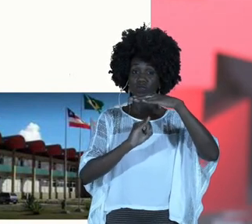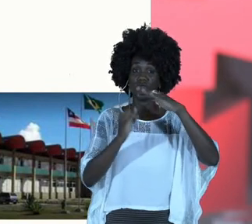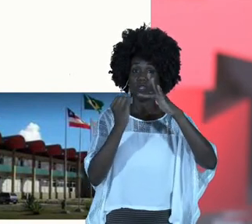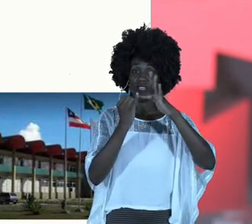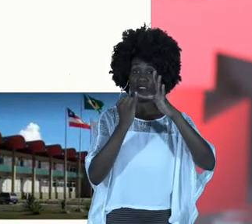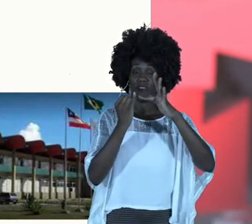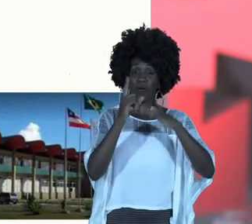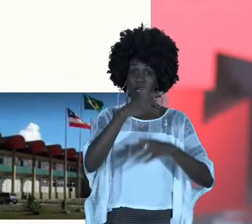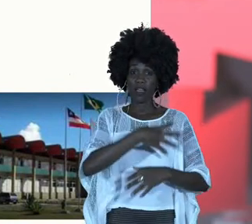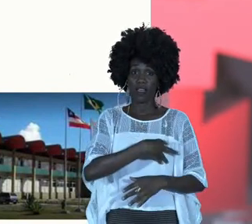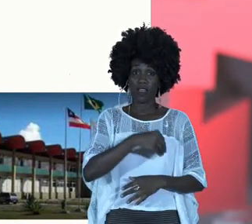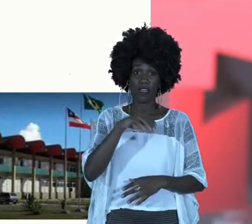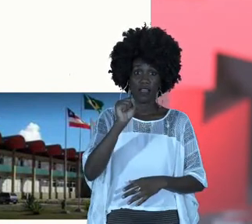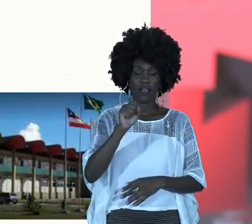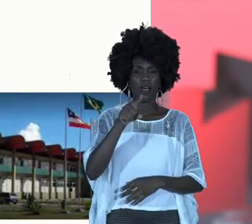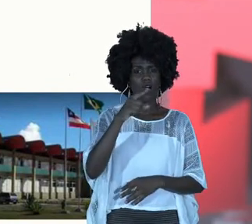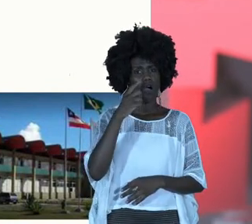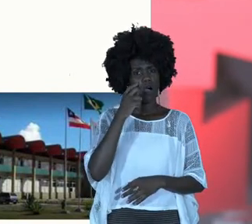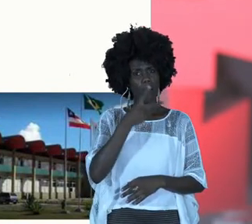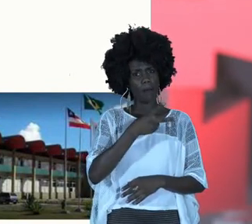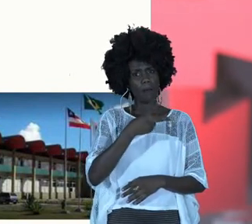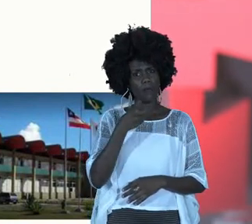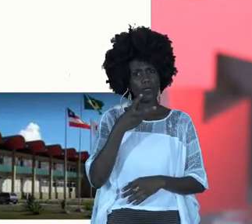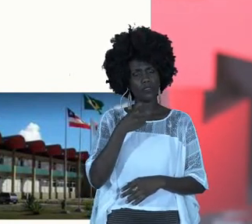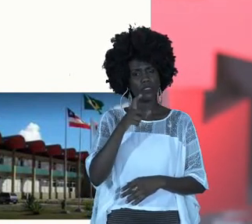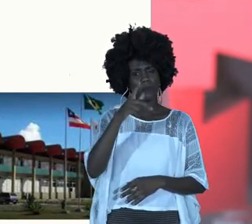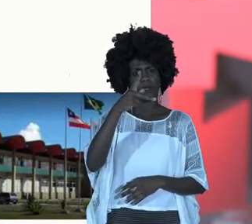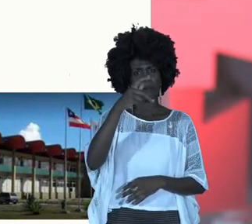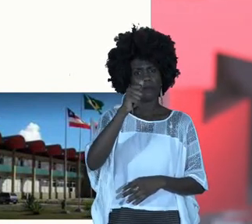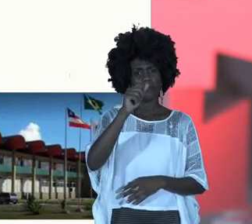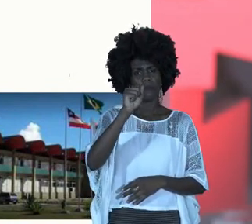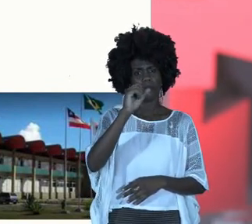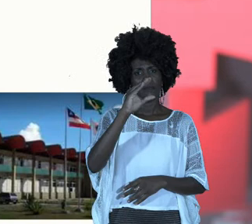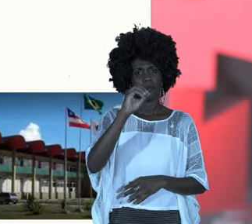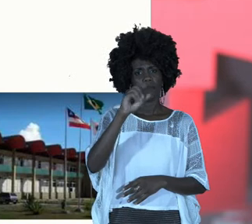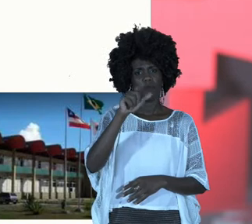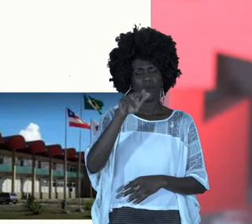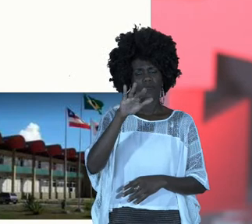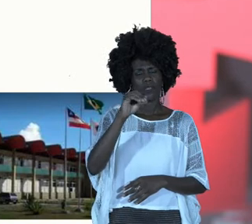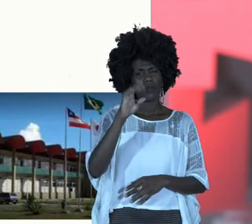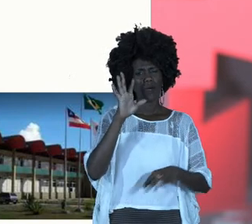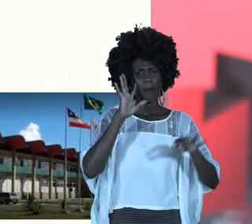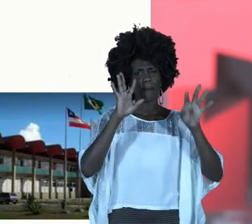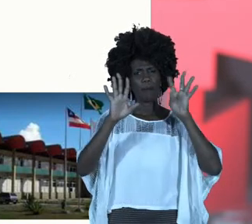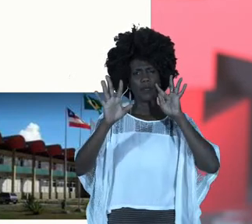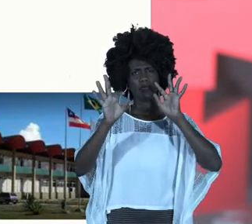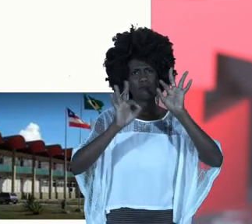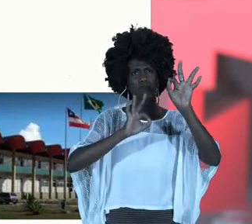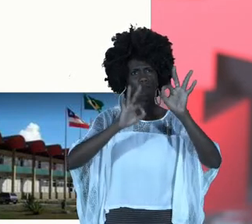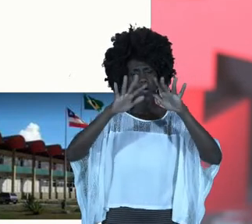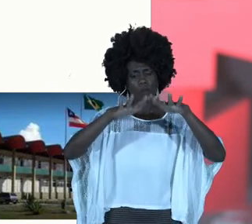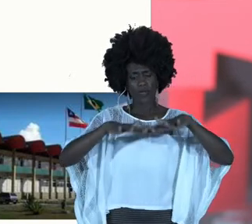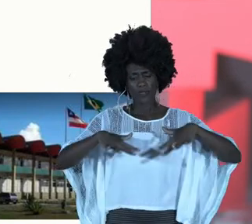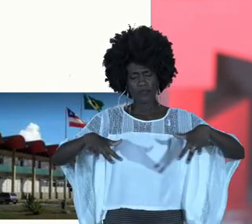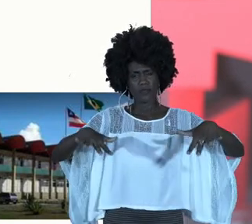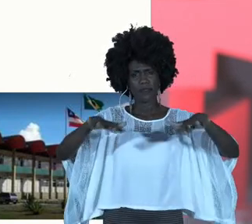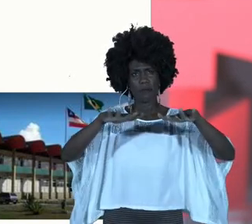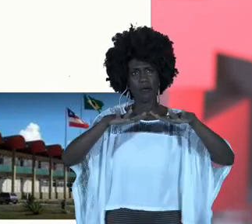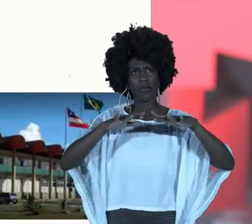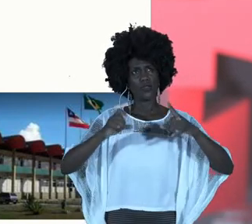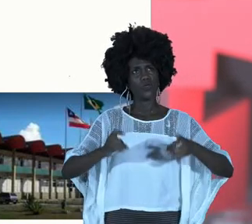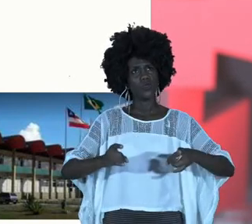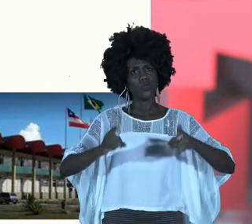vê como Pascoalino também pensa o espaço, a espacialidade na arquitetura. Então, como ele